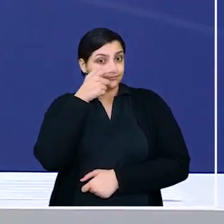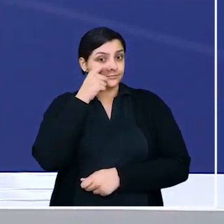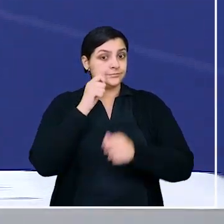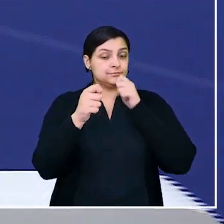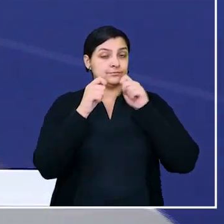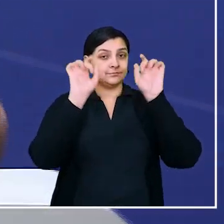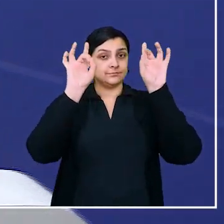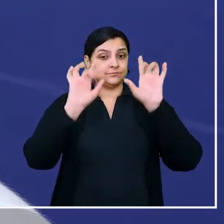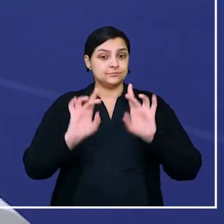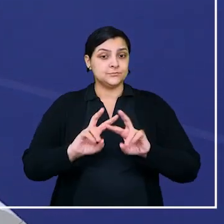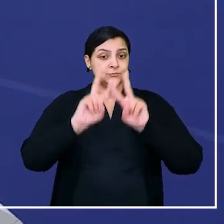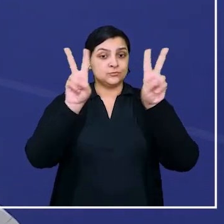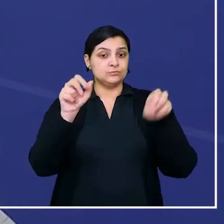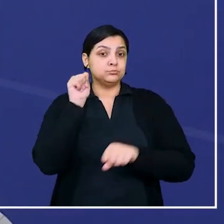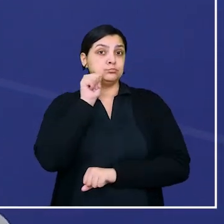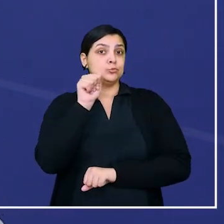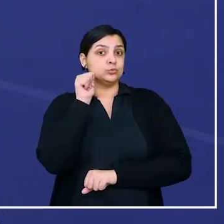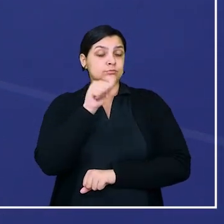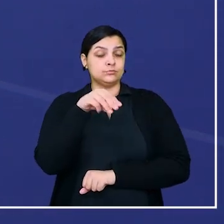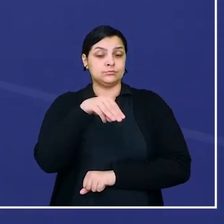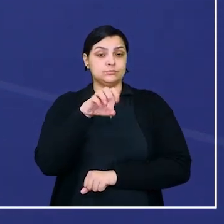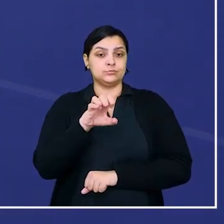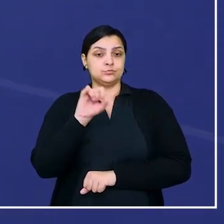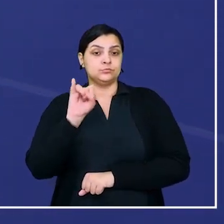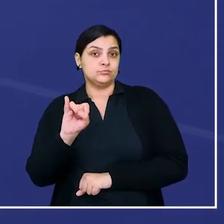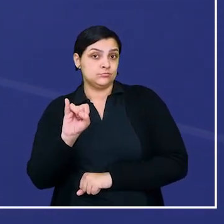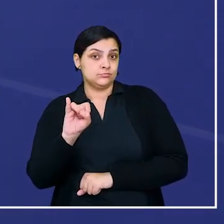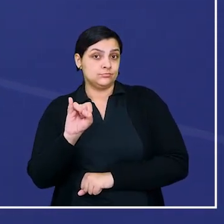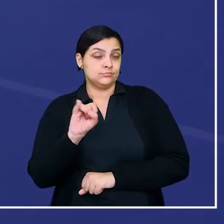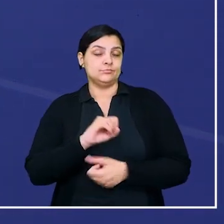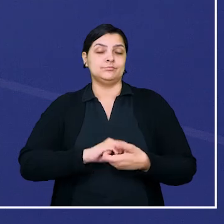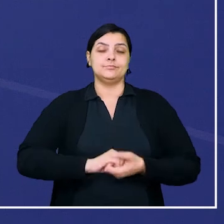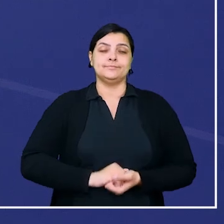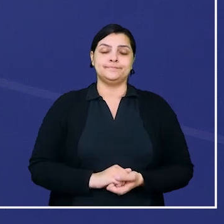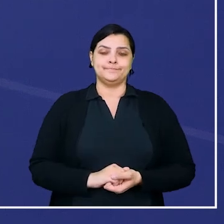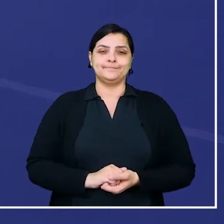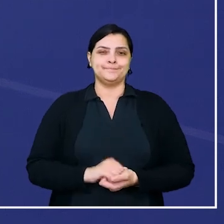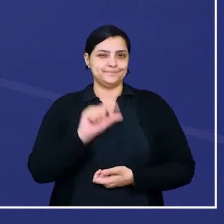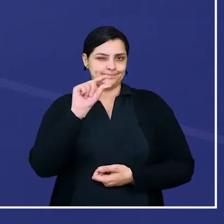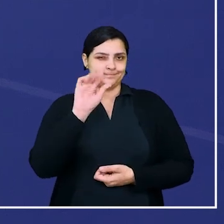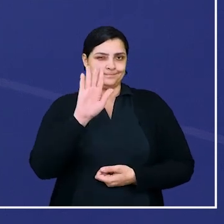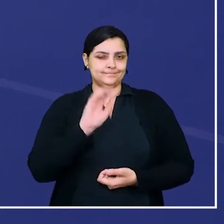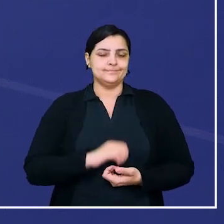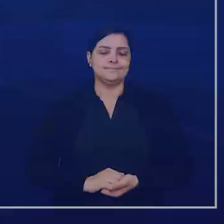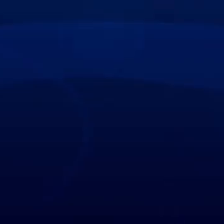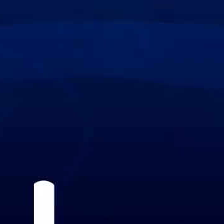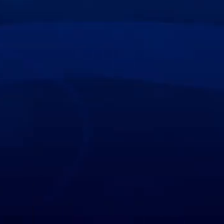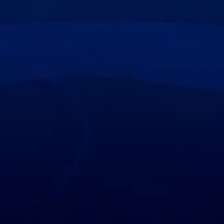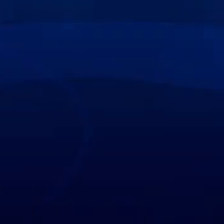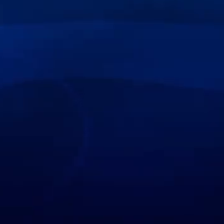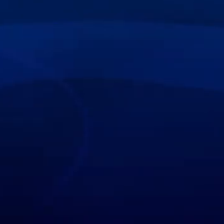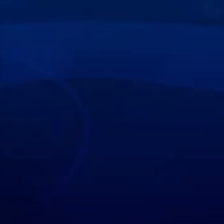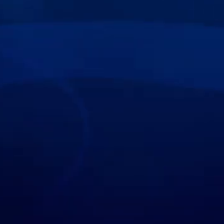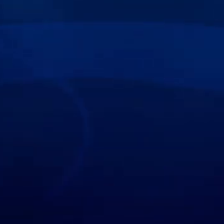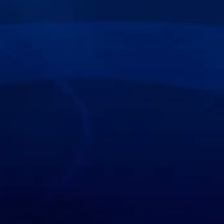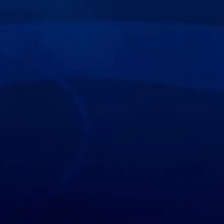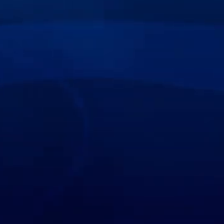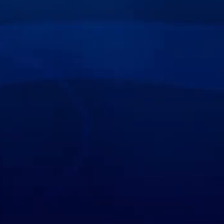ver uma reportagem especial sobre mulheres que são microempreendedoras individuais. Voltamos já.